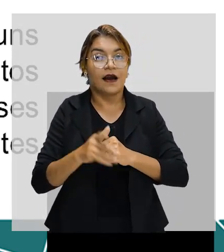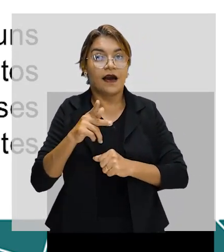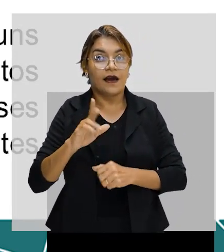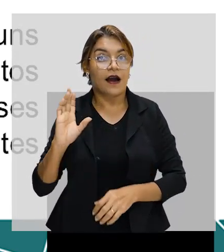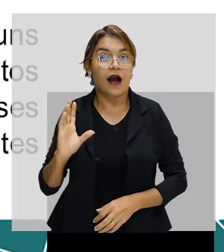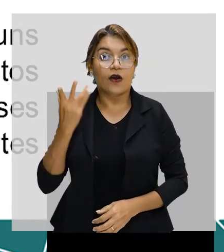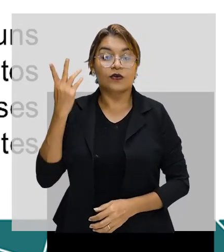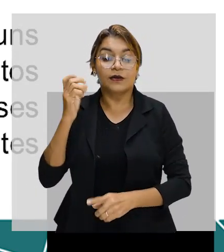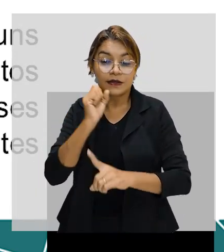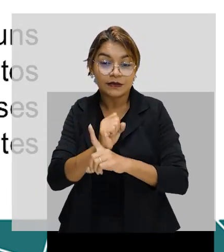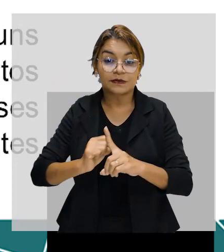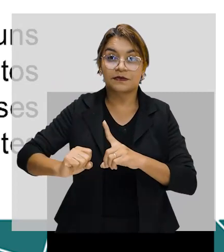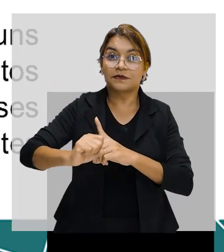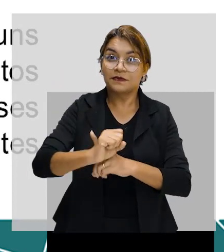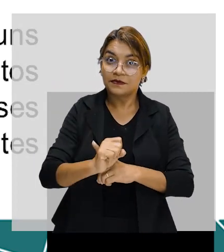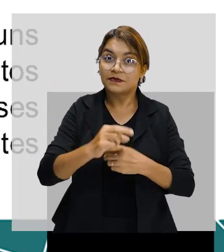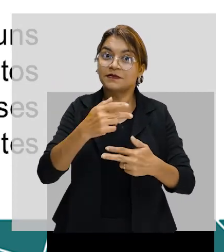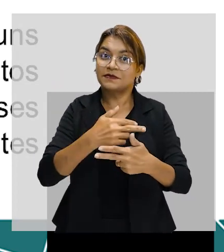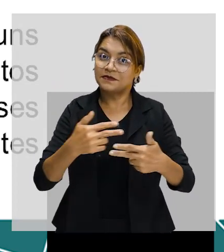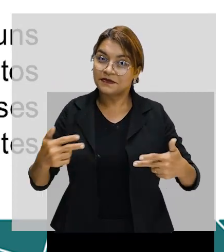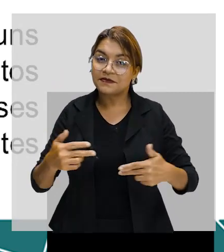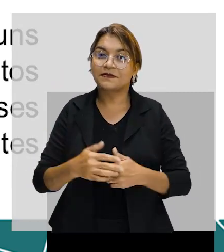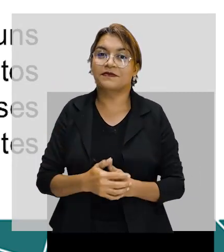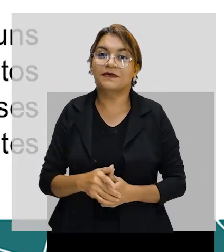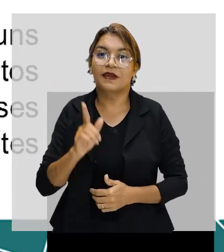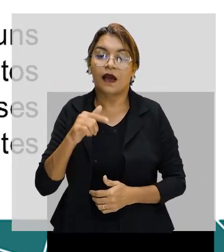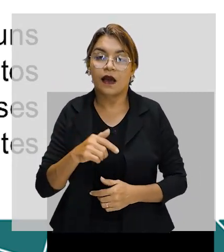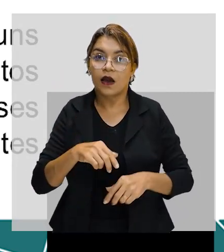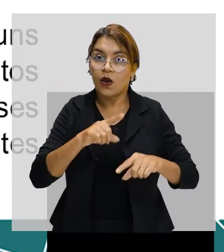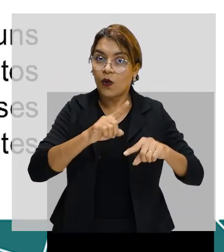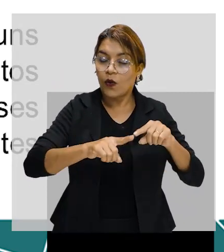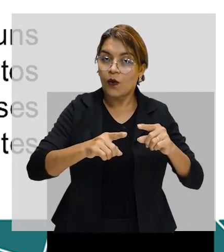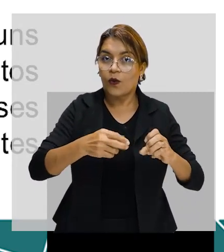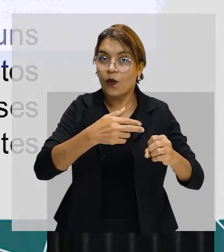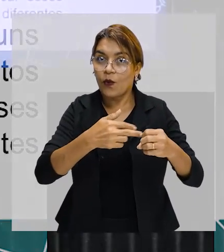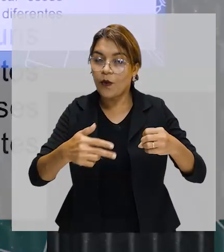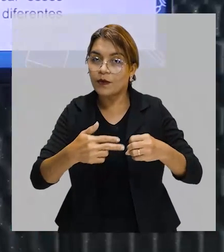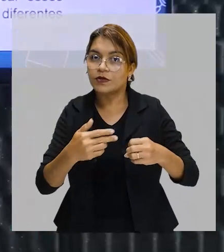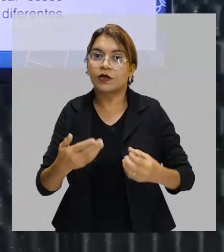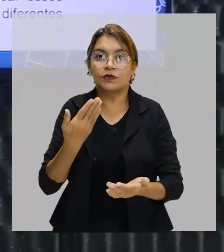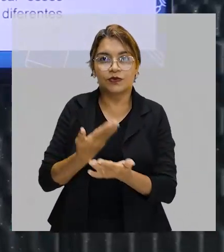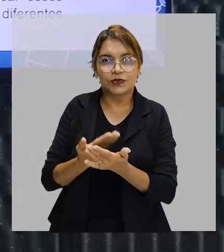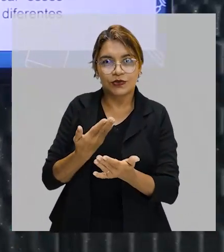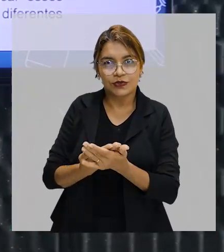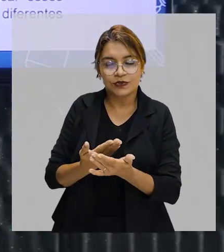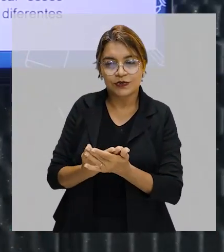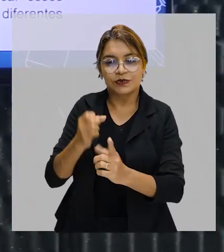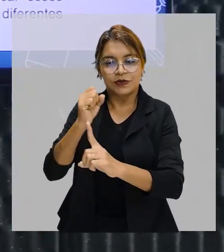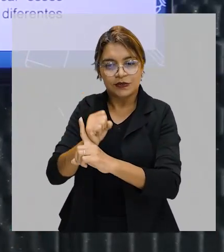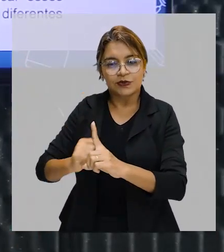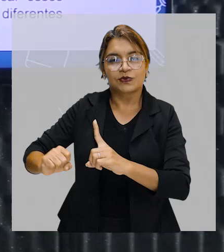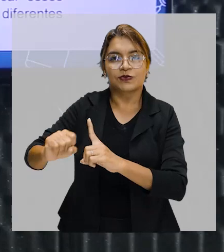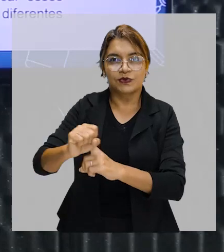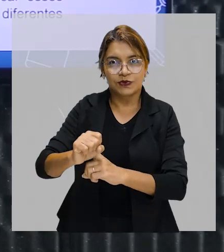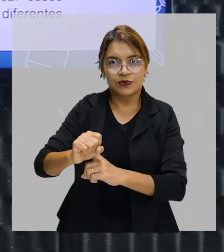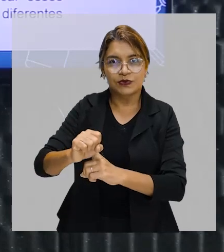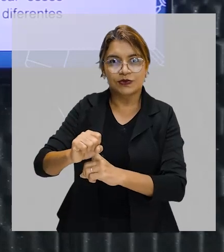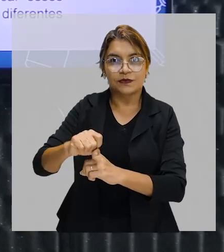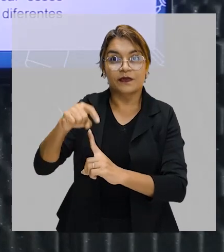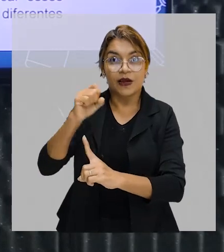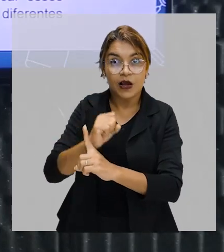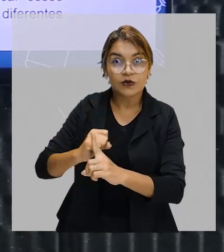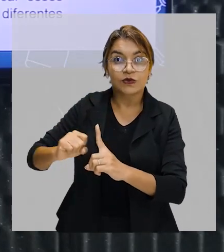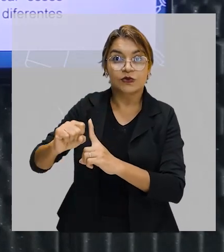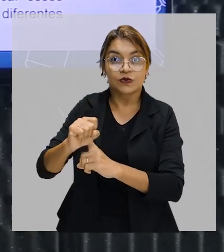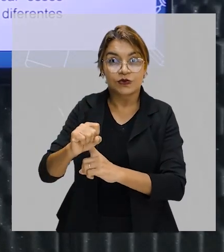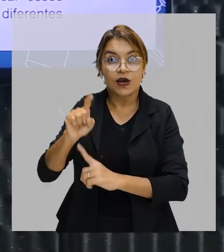sociais. Fatos sociais, inclusive, é o objeto de estudo da sociologia. A sociologia é a ciência